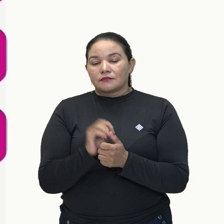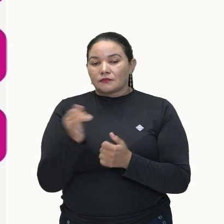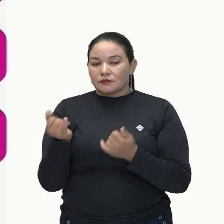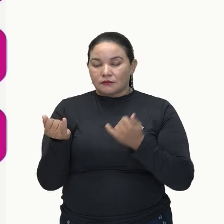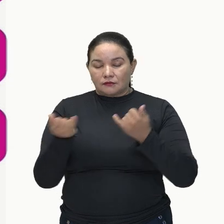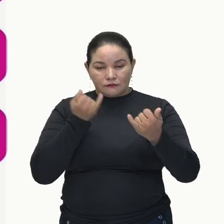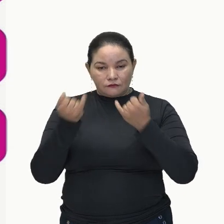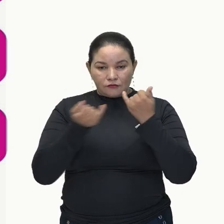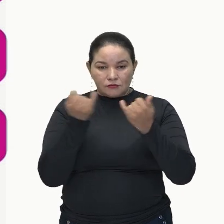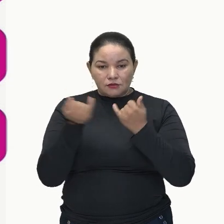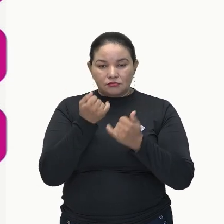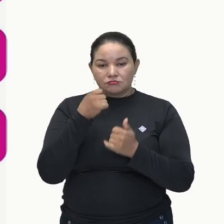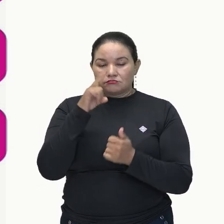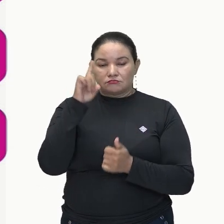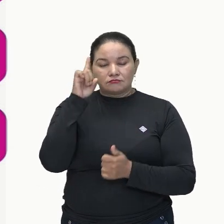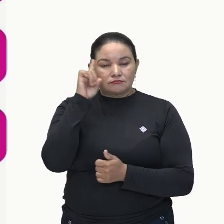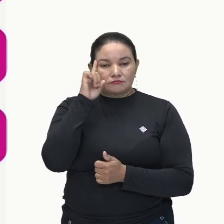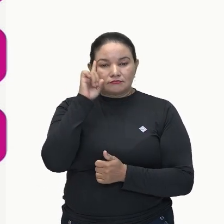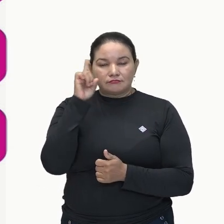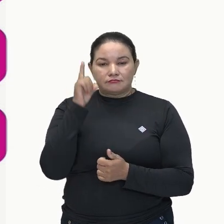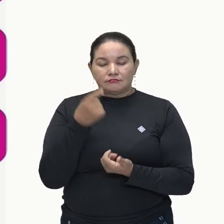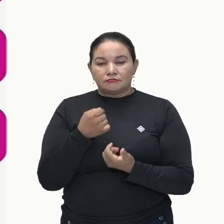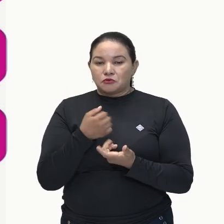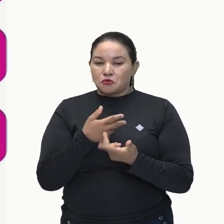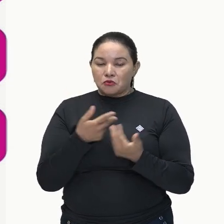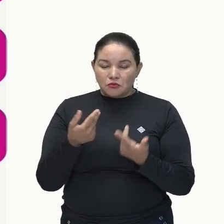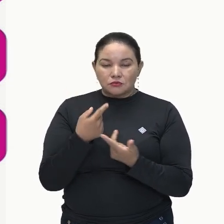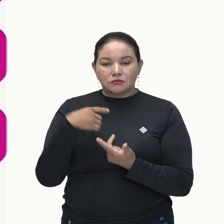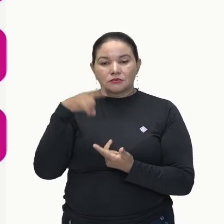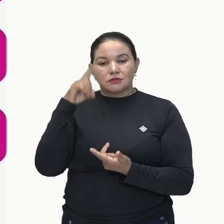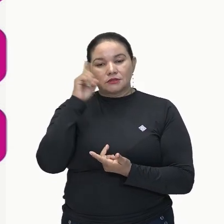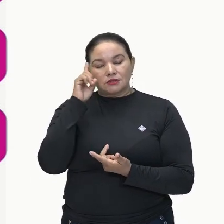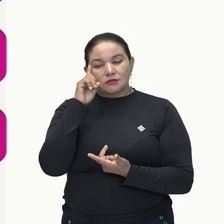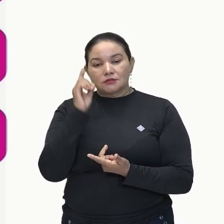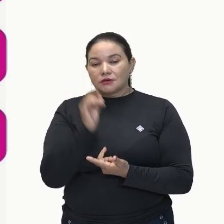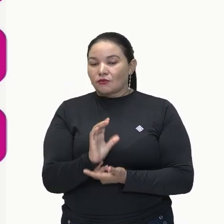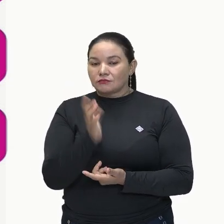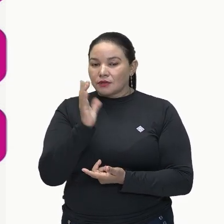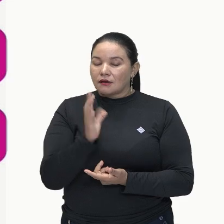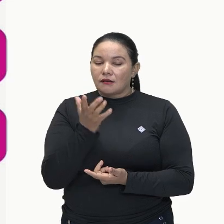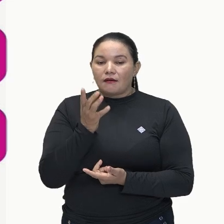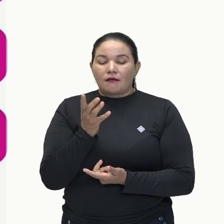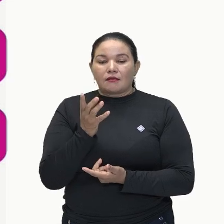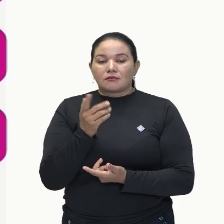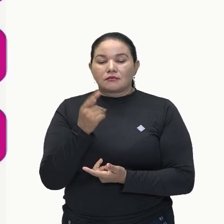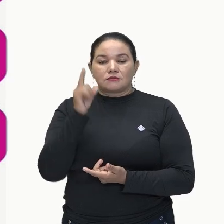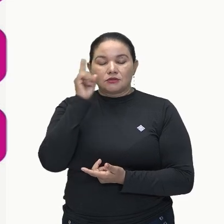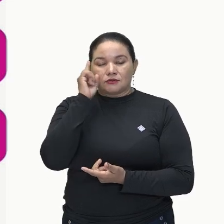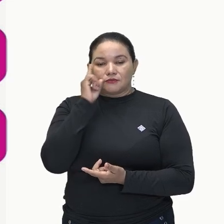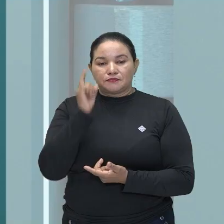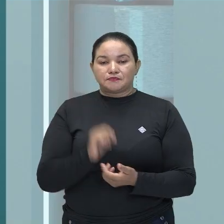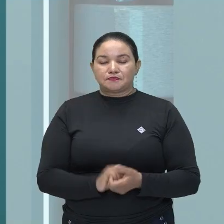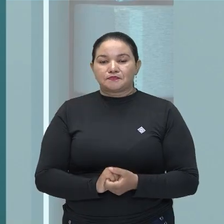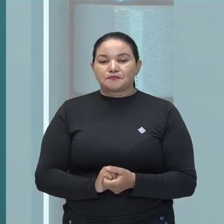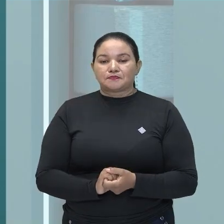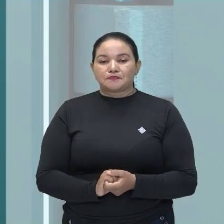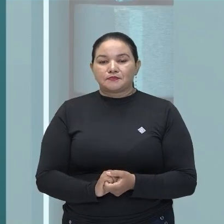informações do cotidiano, coisas do dia a dia, coisas que acontecem no dia a dia, né?